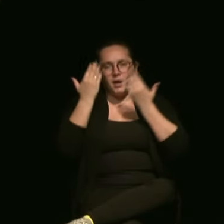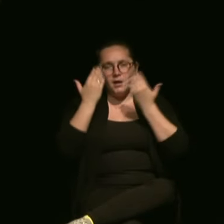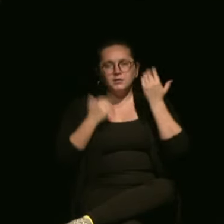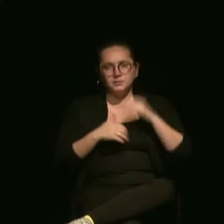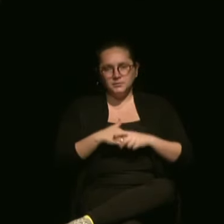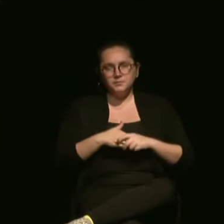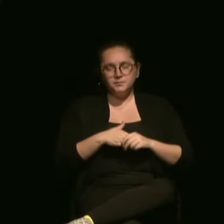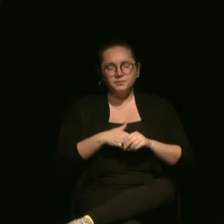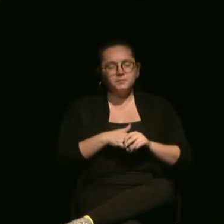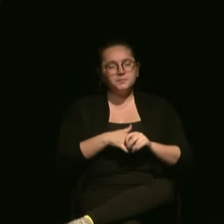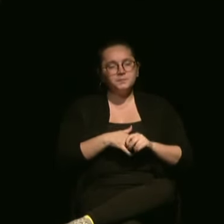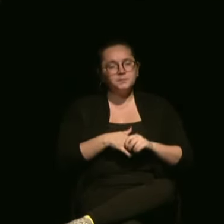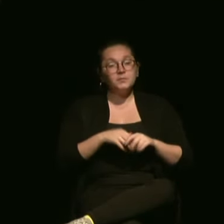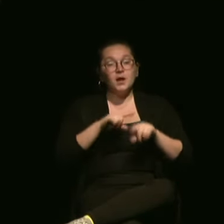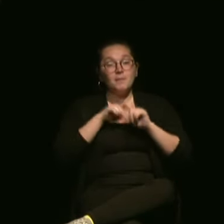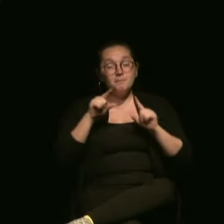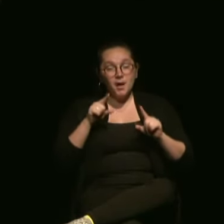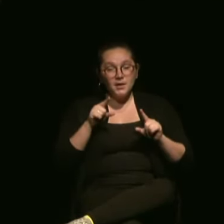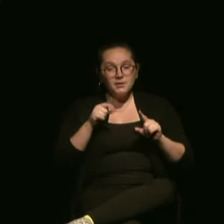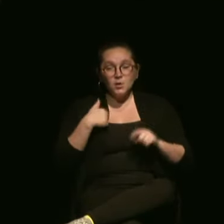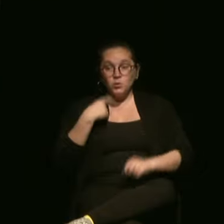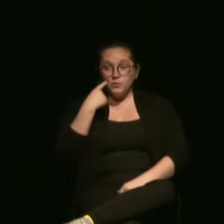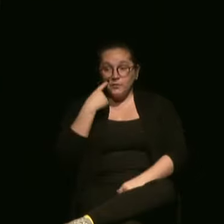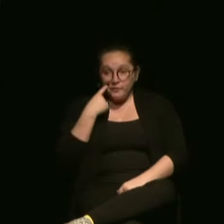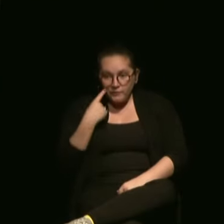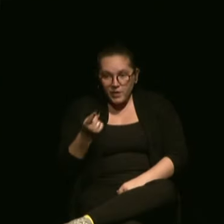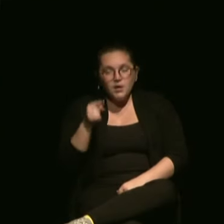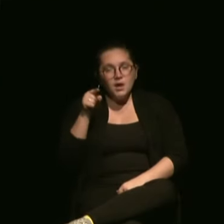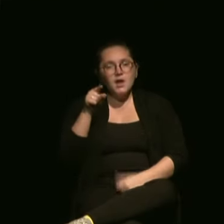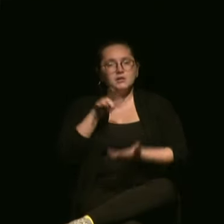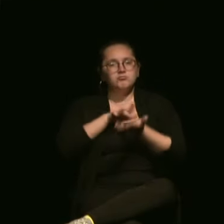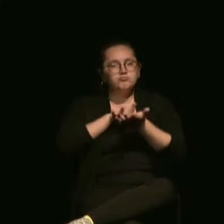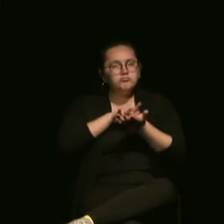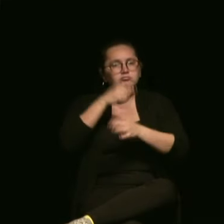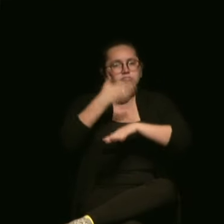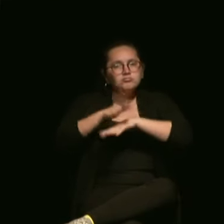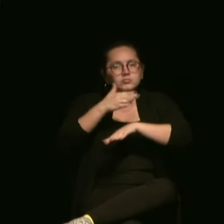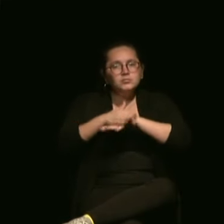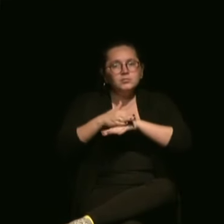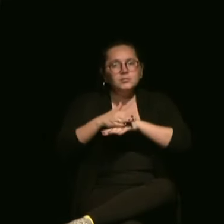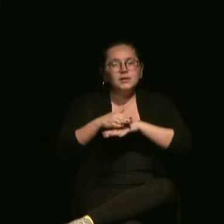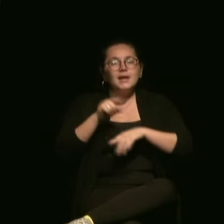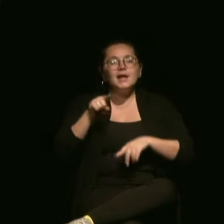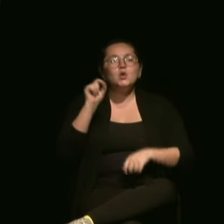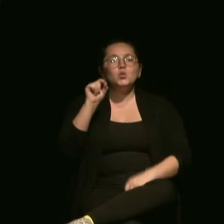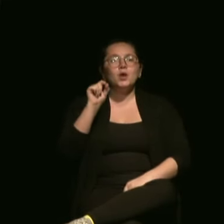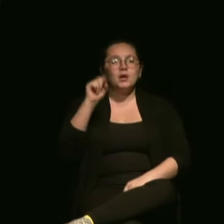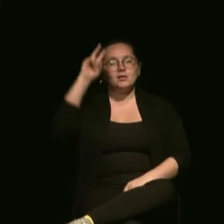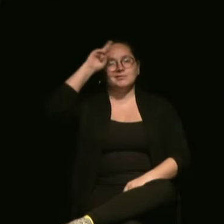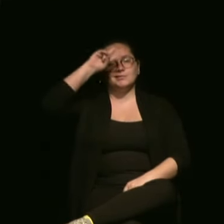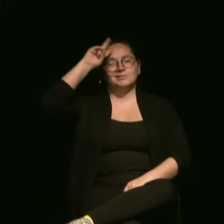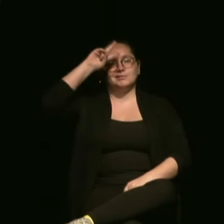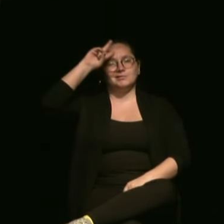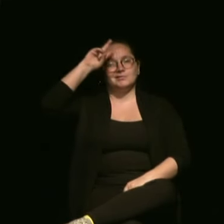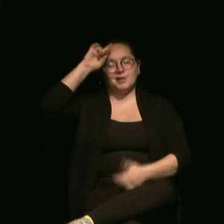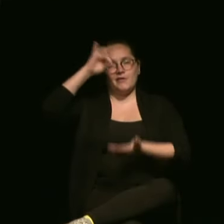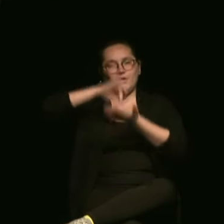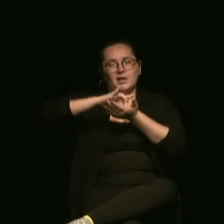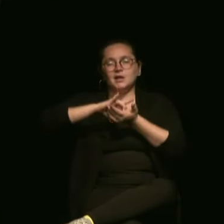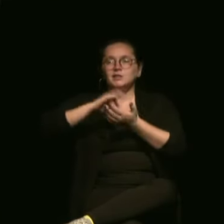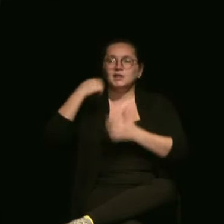Mas é quando ele é colocado nessa situação de ficção que a verdade emerge, né? E se torna